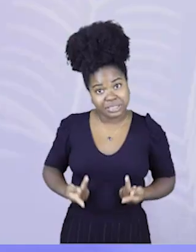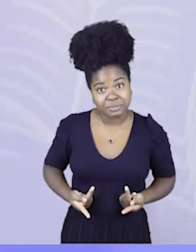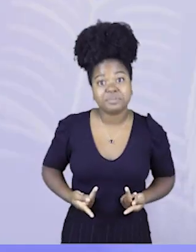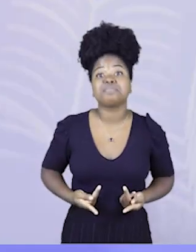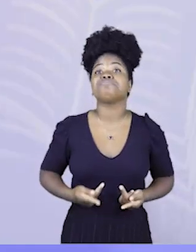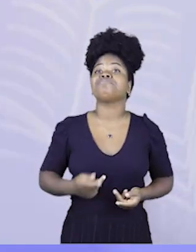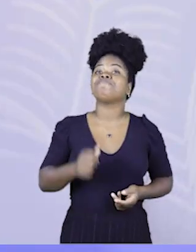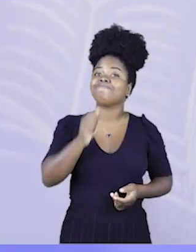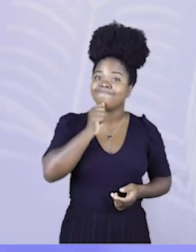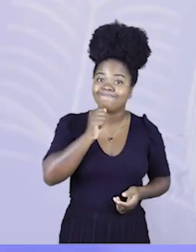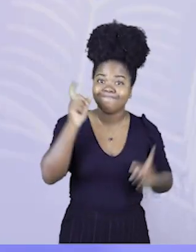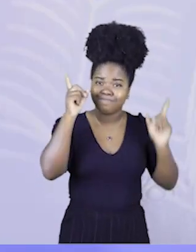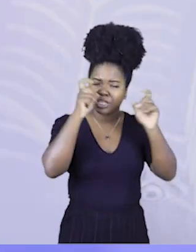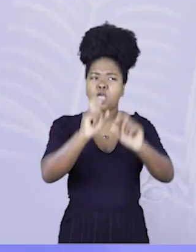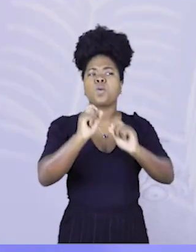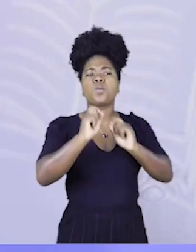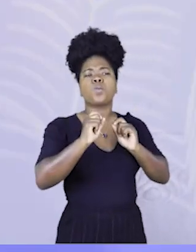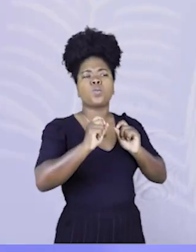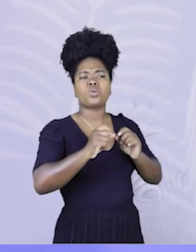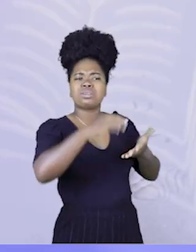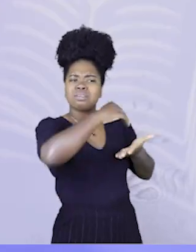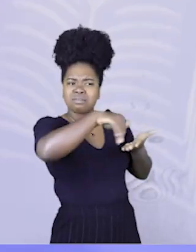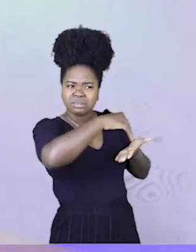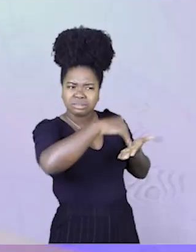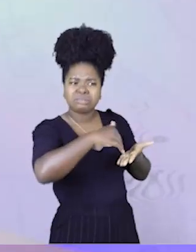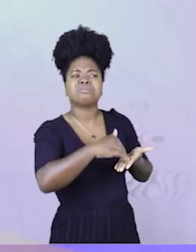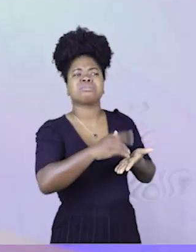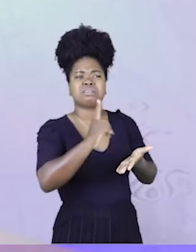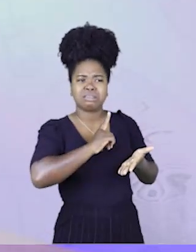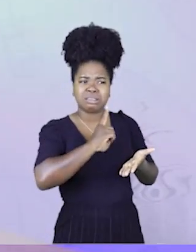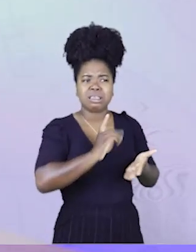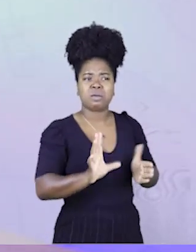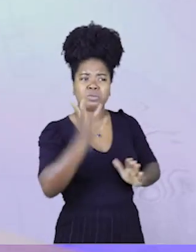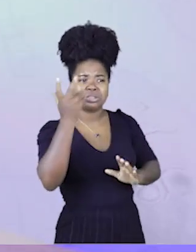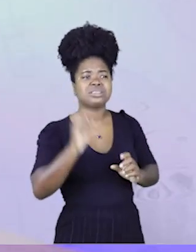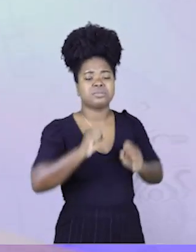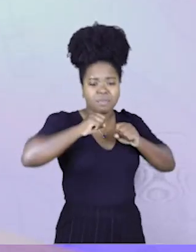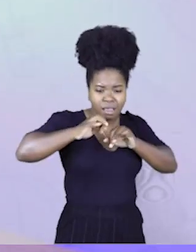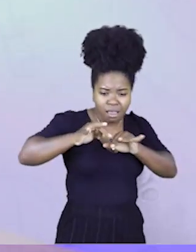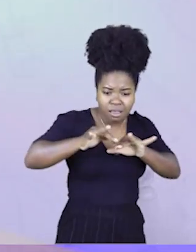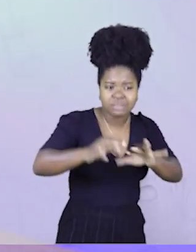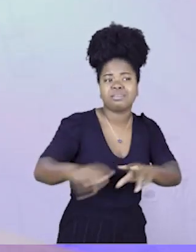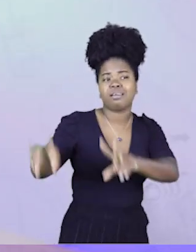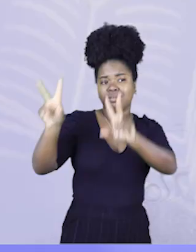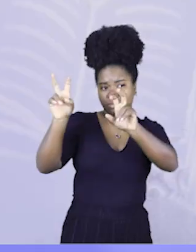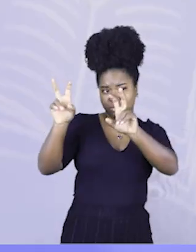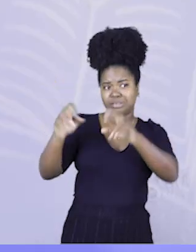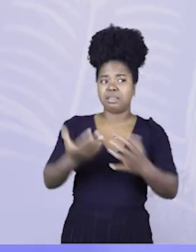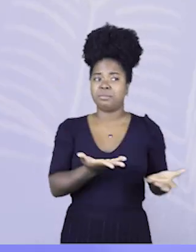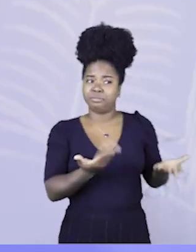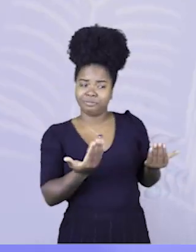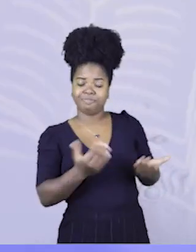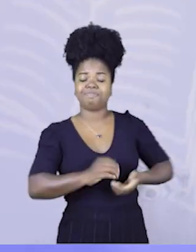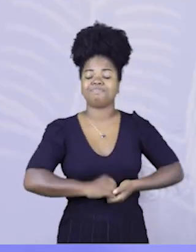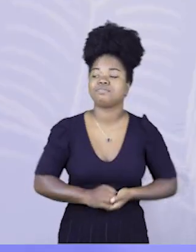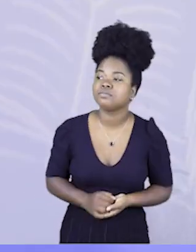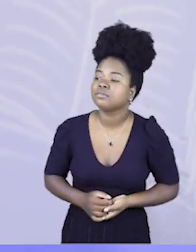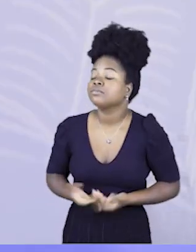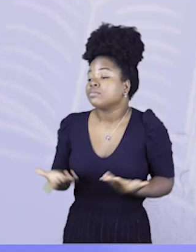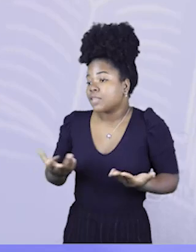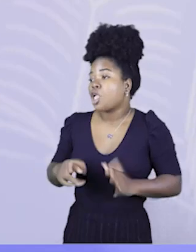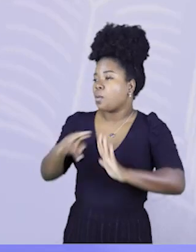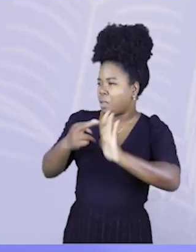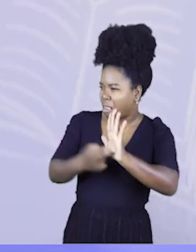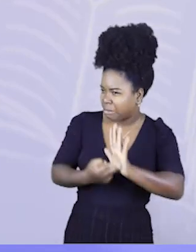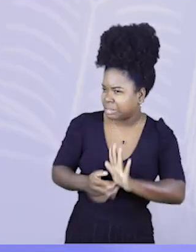né? O que a secretaria tem feito para aproximar os jovens dessa temática tão importante? Como regra geral, para